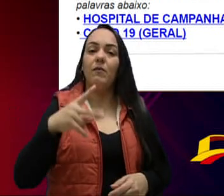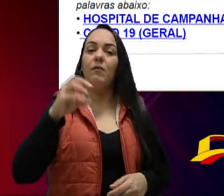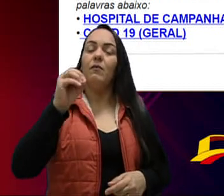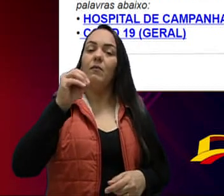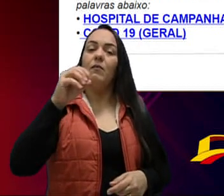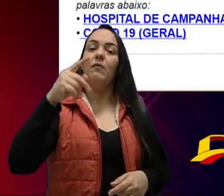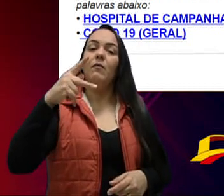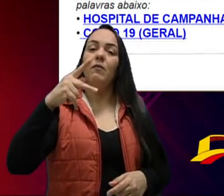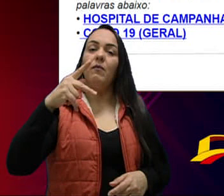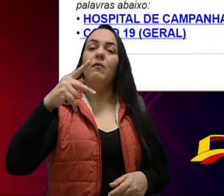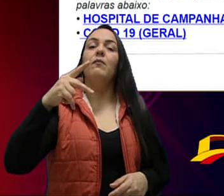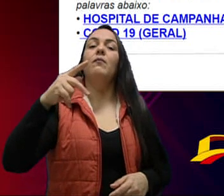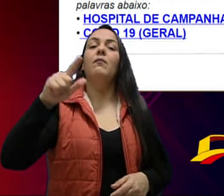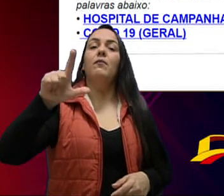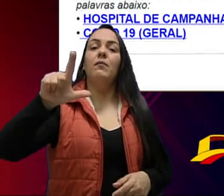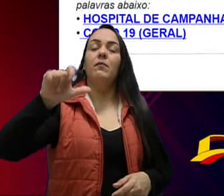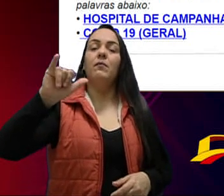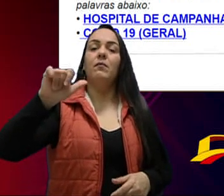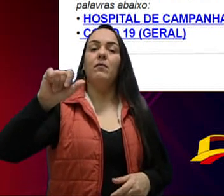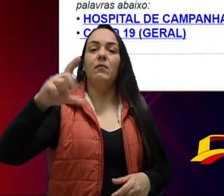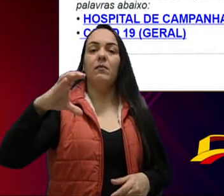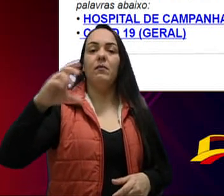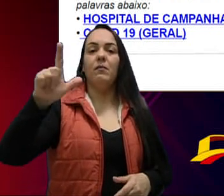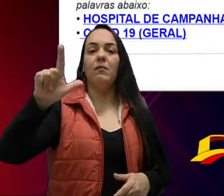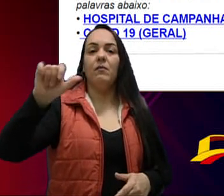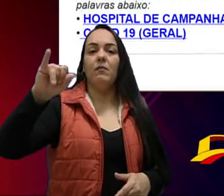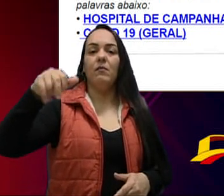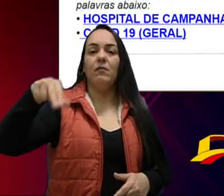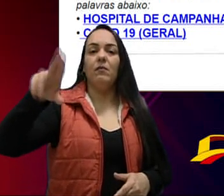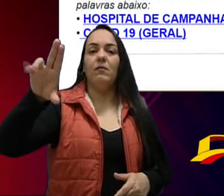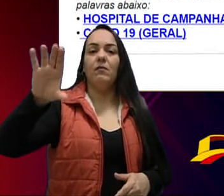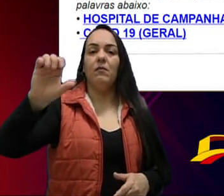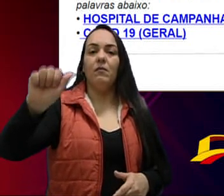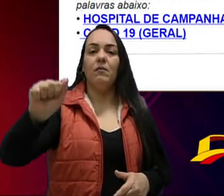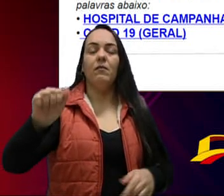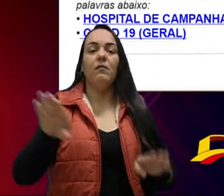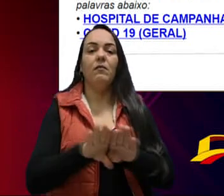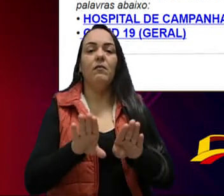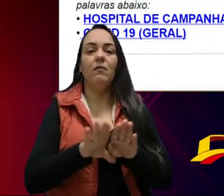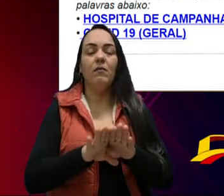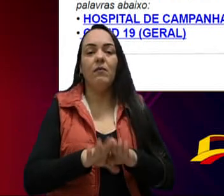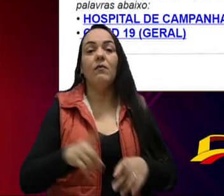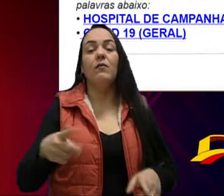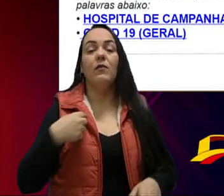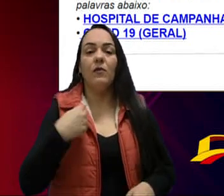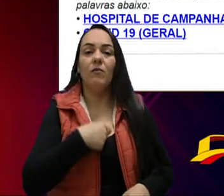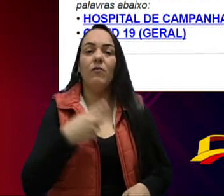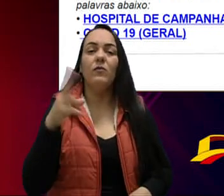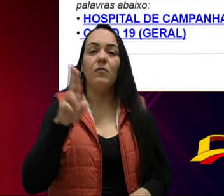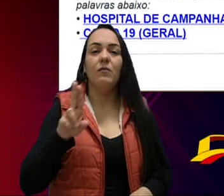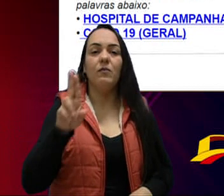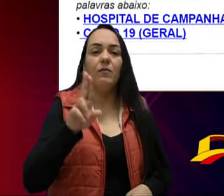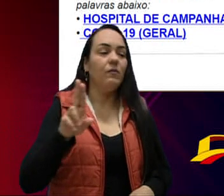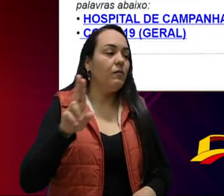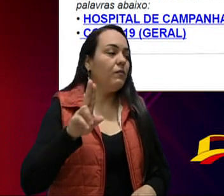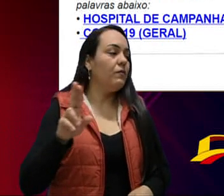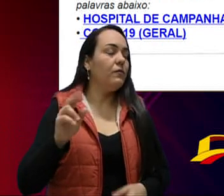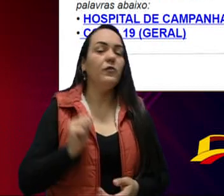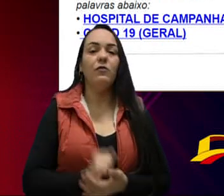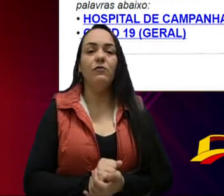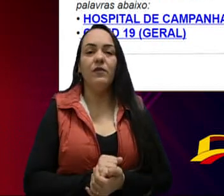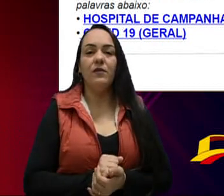realizados em serviços de média e alta complexidade nós estamos usando esses esses recursos na